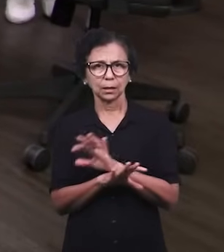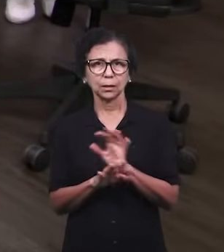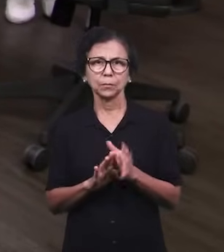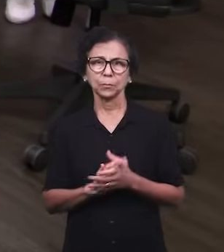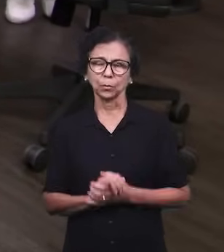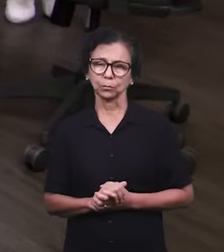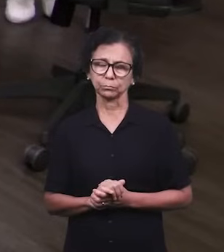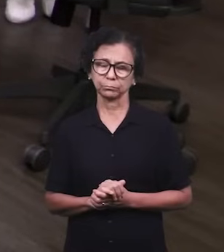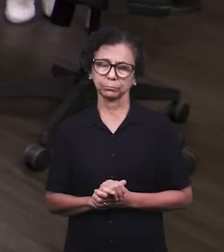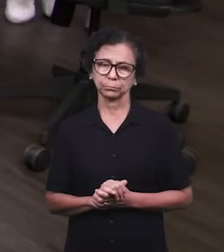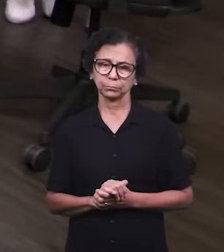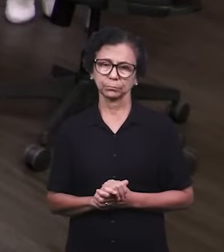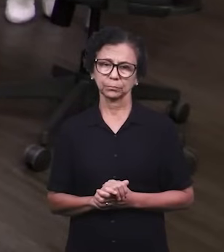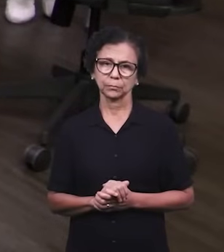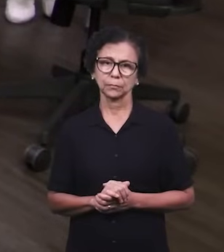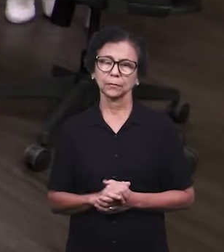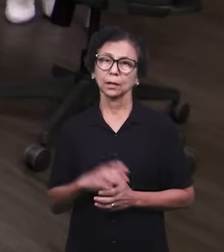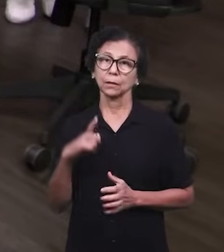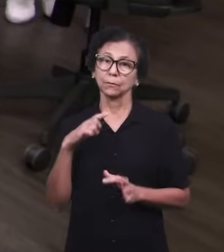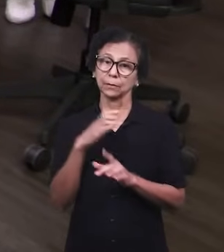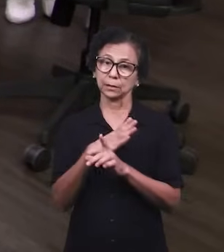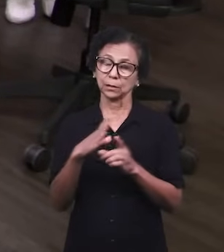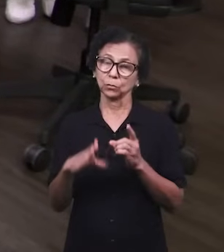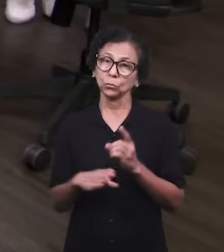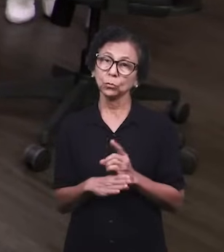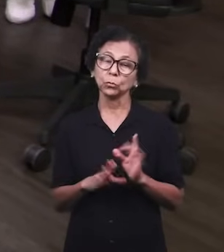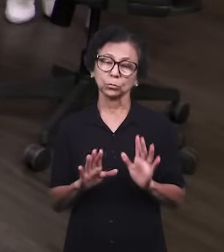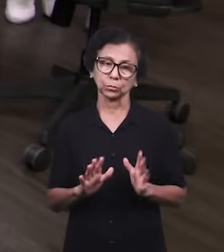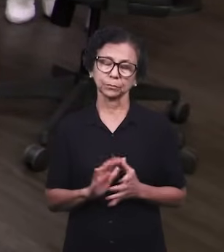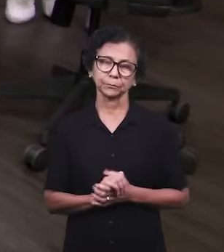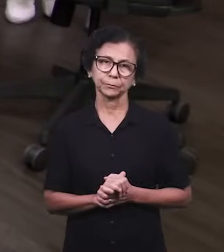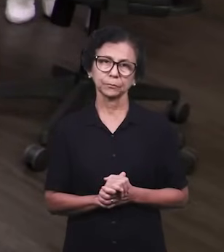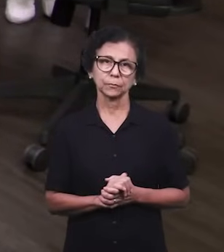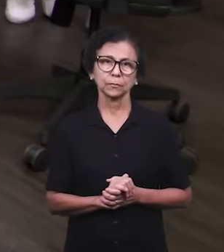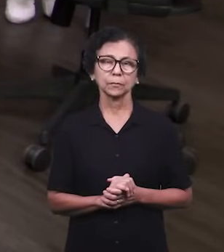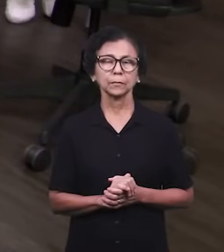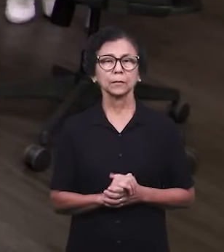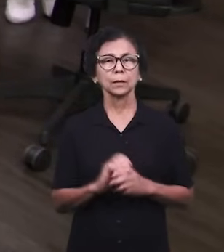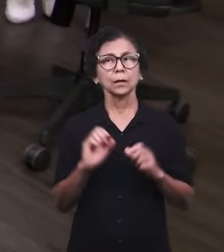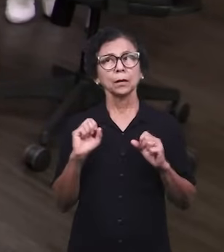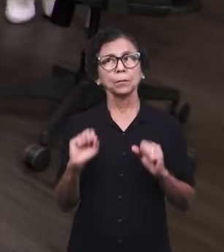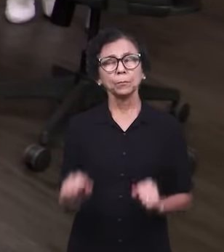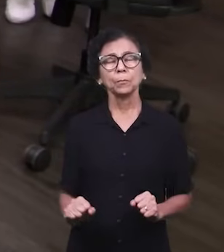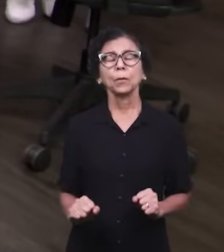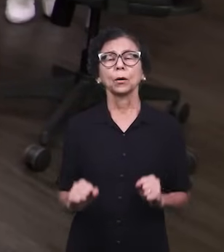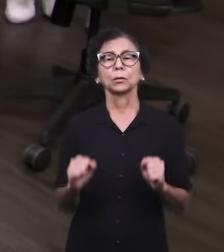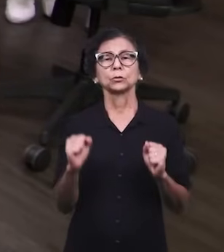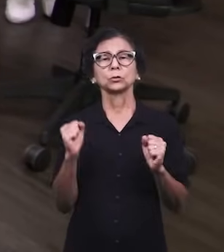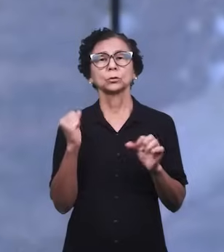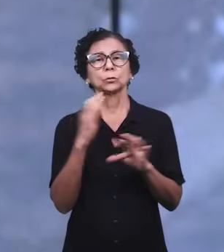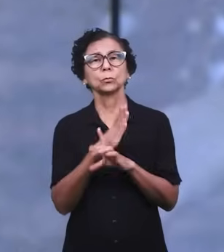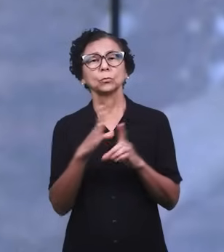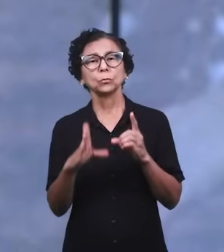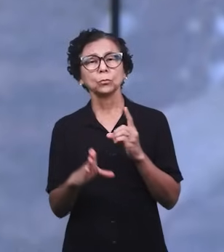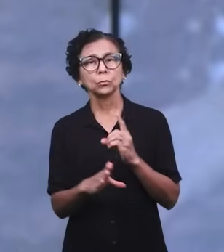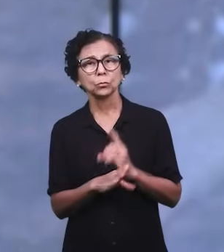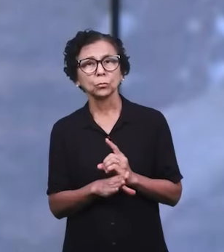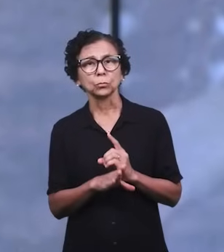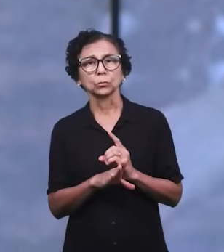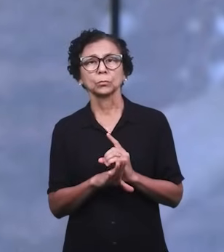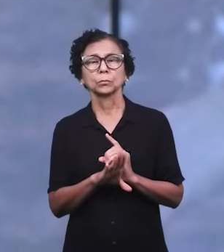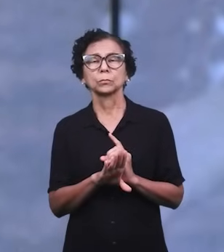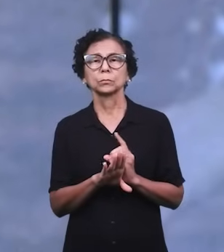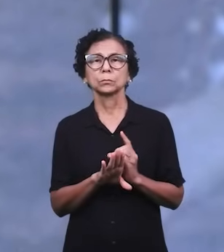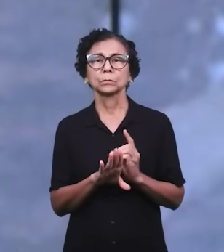meu culto de despedida, porque eu parti para o Senhor, seja um culto de glorificação pela vitória na cirurgia, eu quero todos os médicos nesse